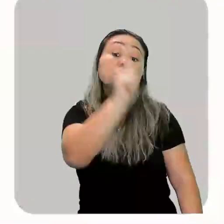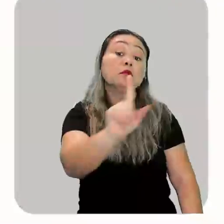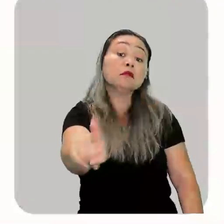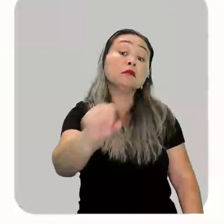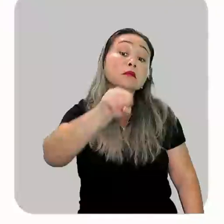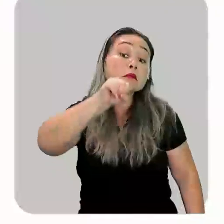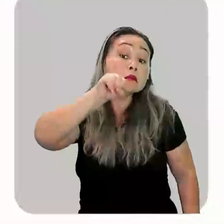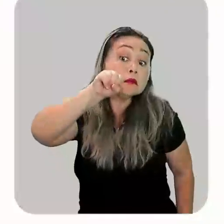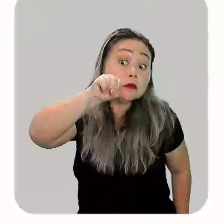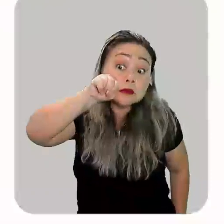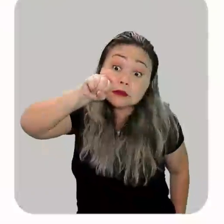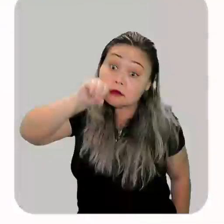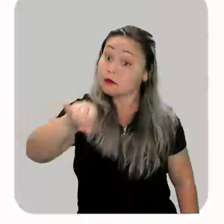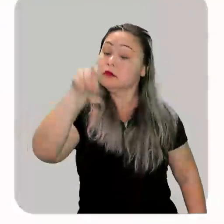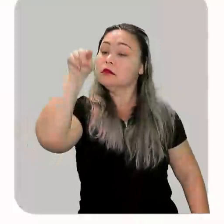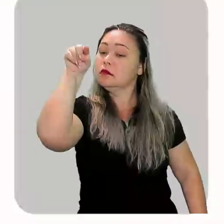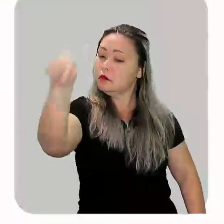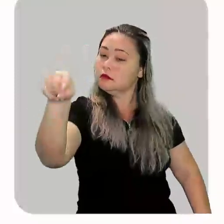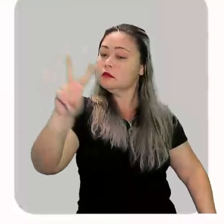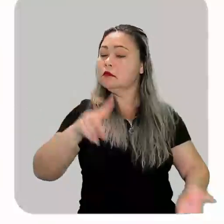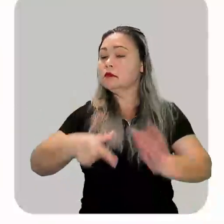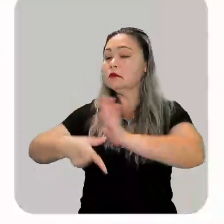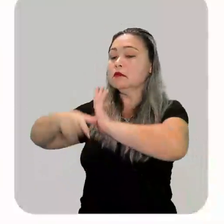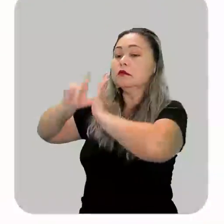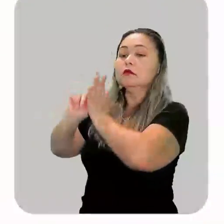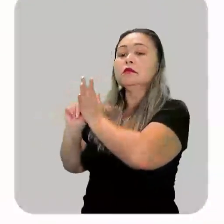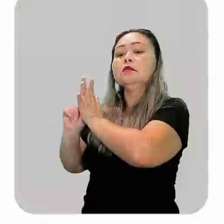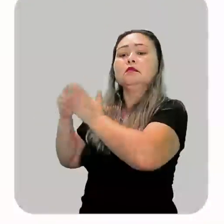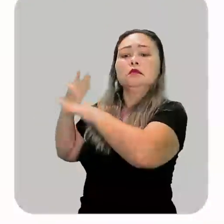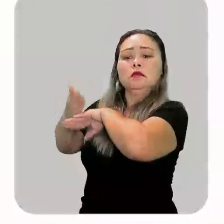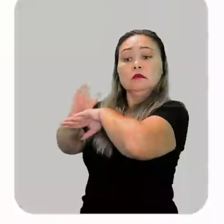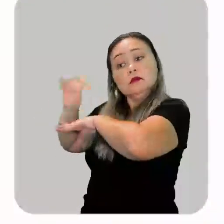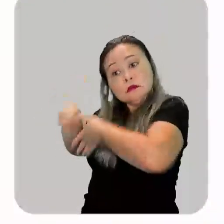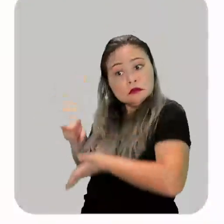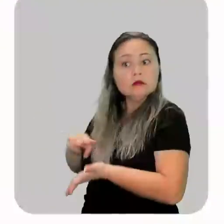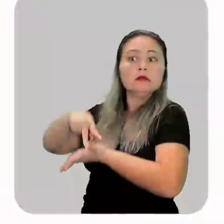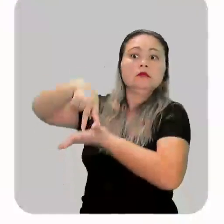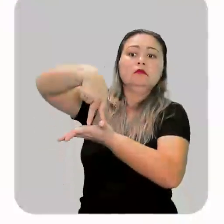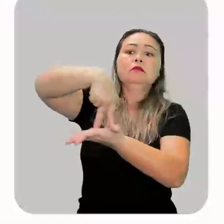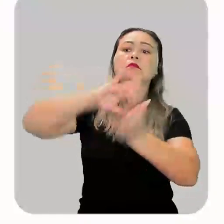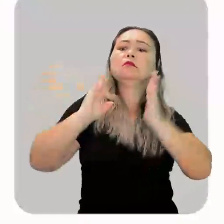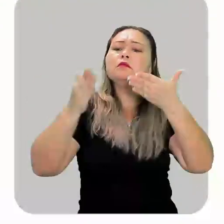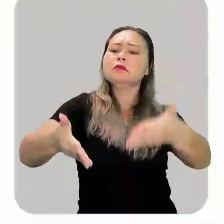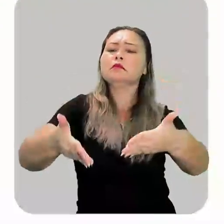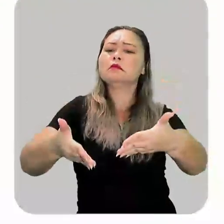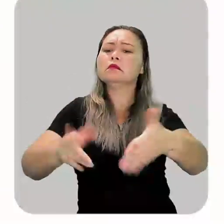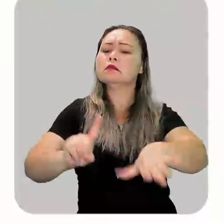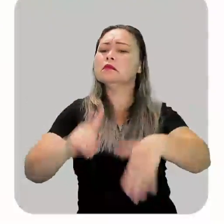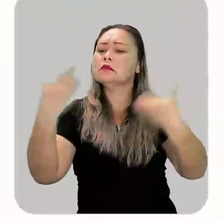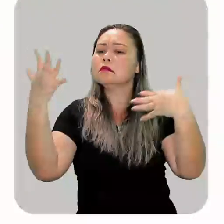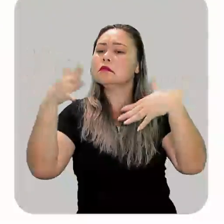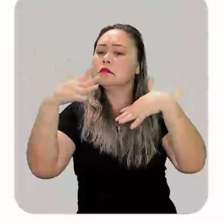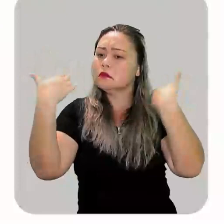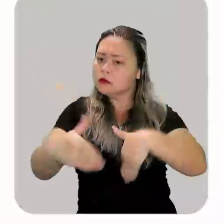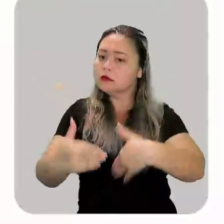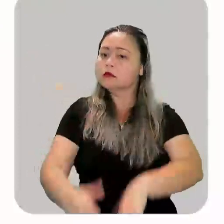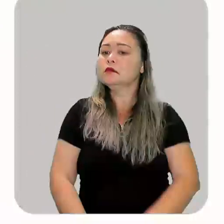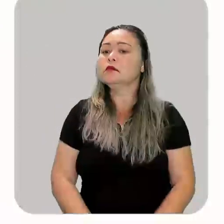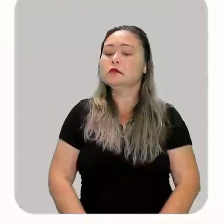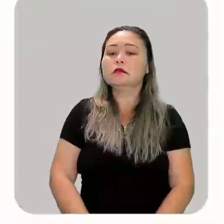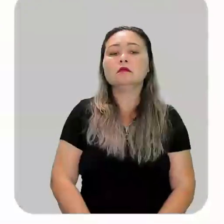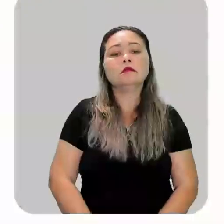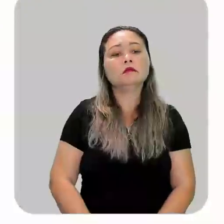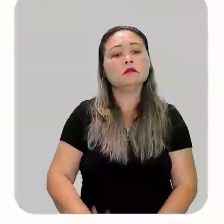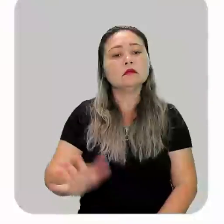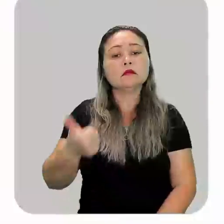se você tiver resistência de prova. Isso mesmo. O que o professor Mamal falou, né? Que desse aqui, ó, do 6